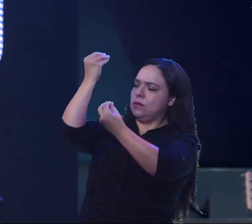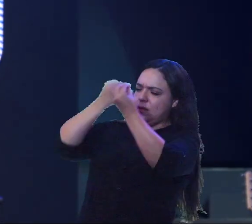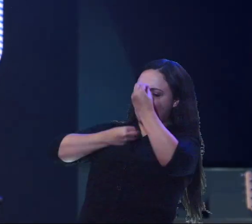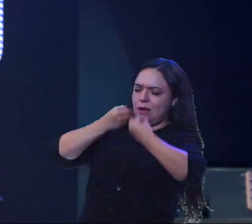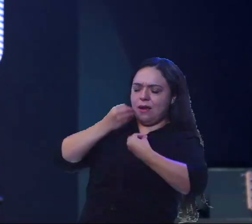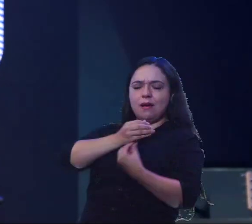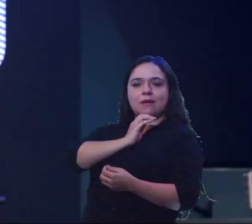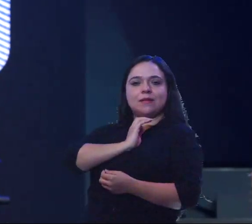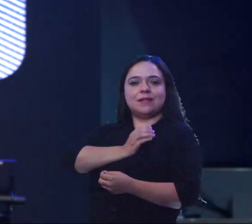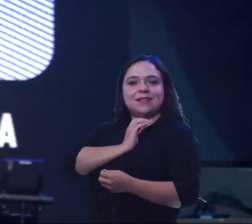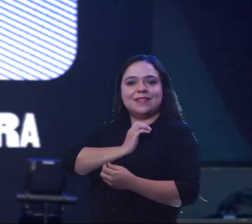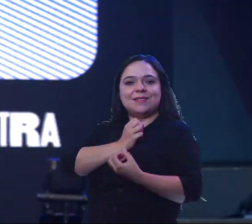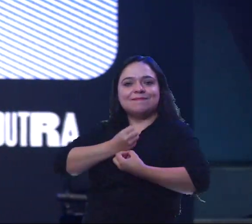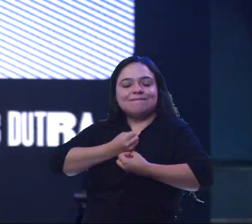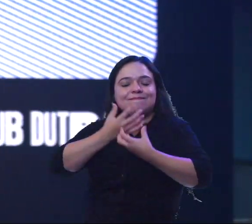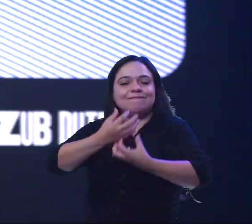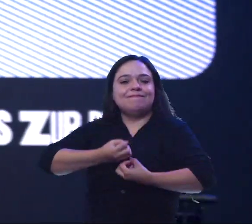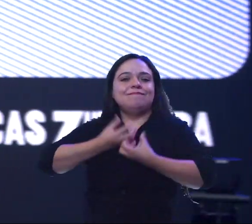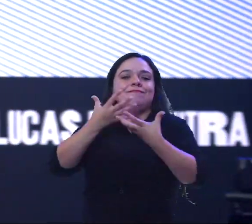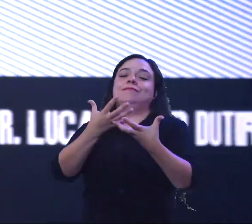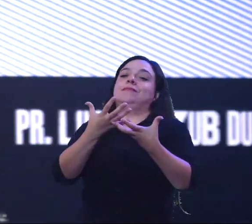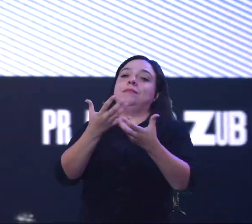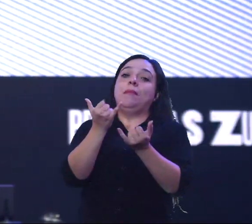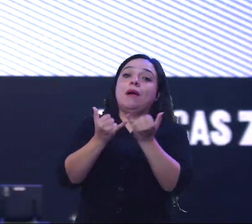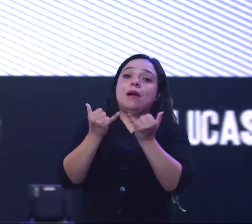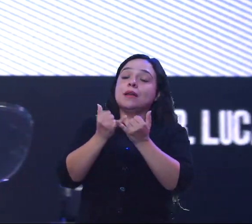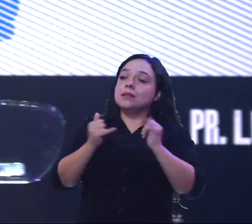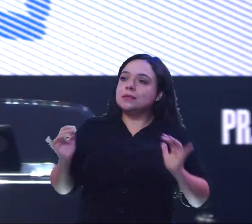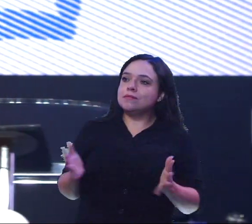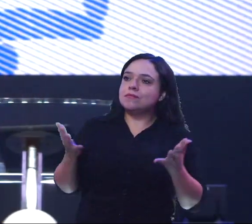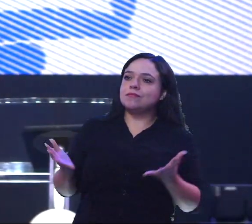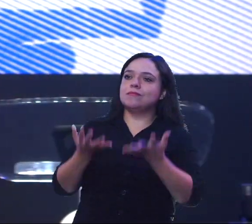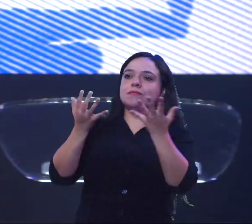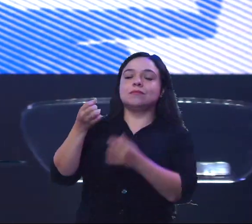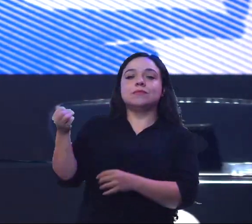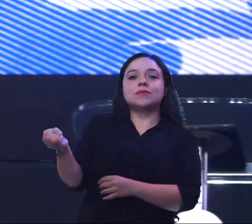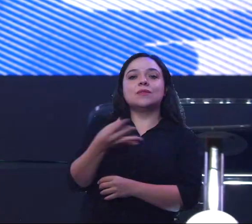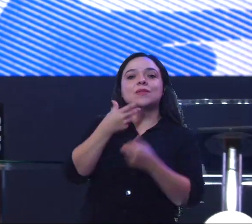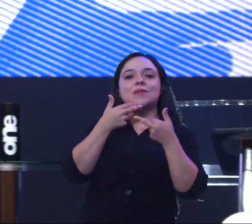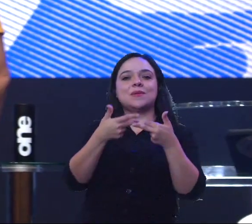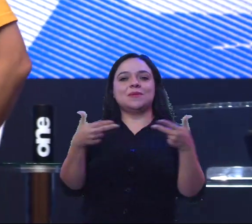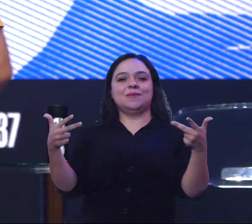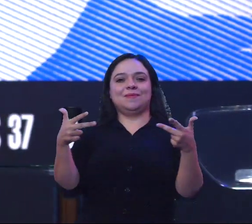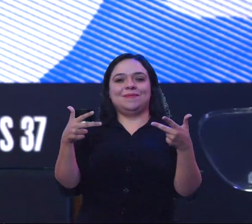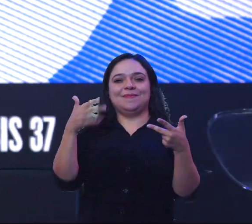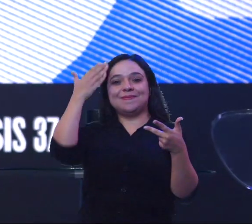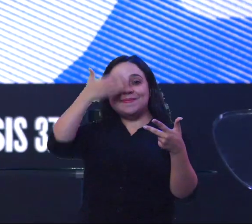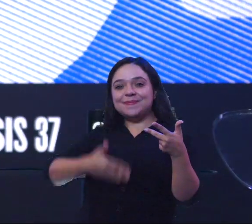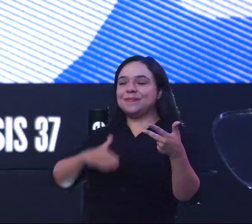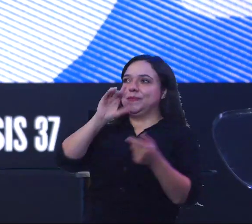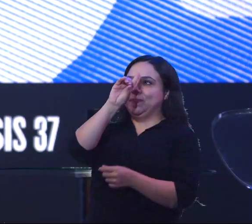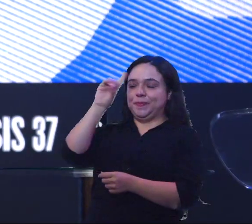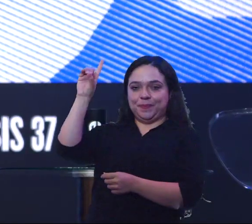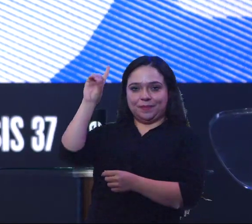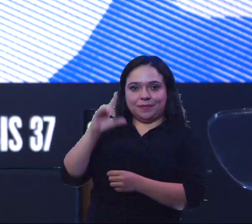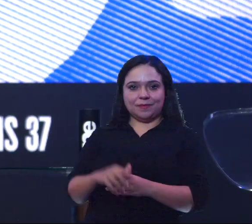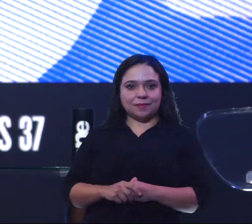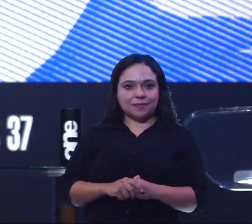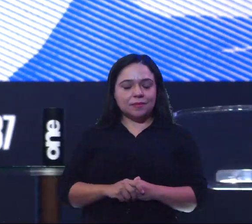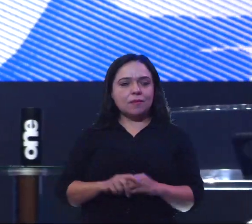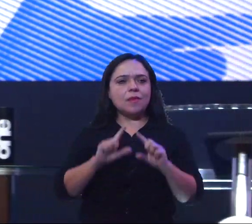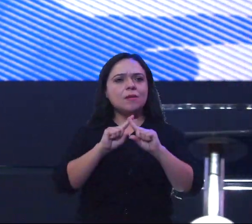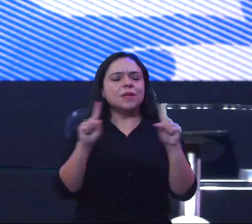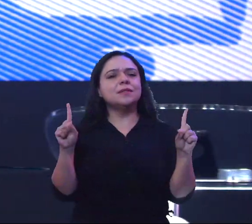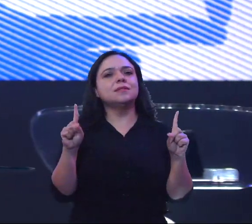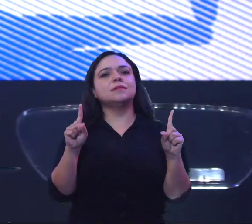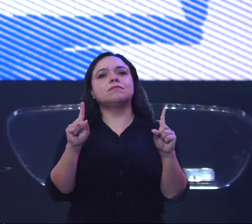coloca nos nossos corações e nos impulsiona para vivermos coisas novas na sua presença. Mas sabe, é